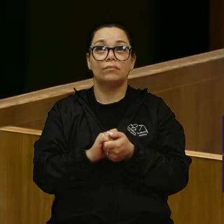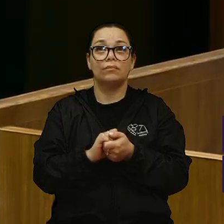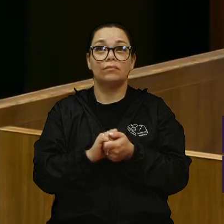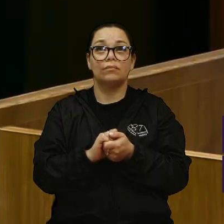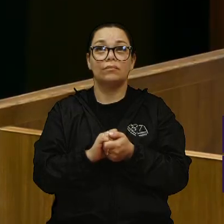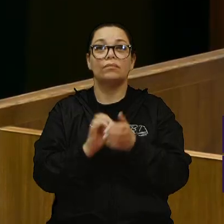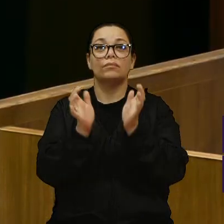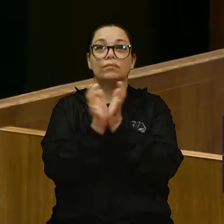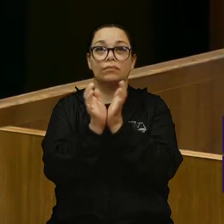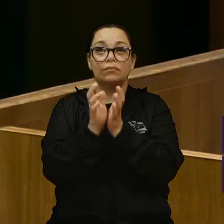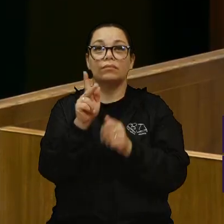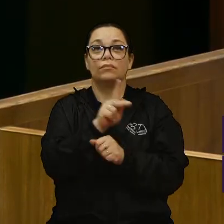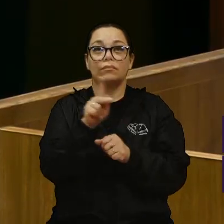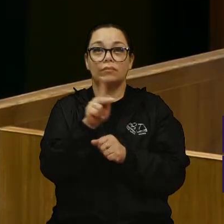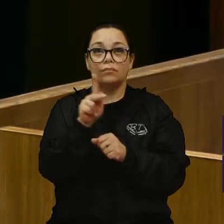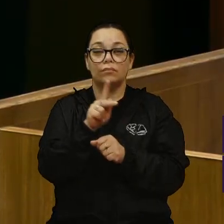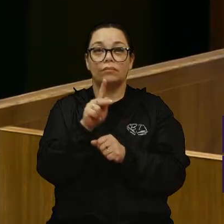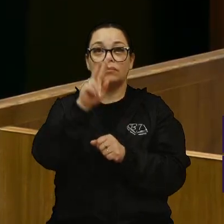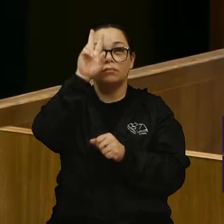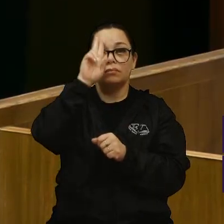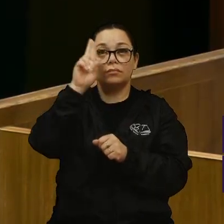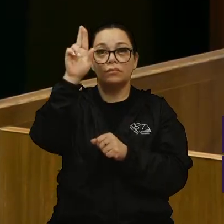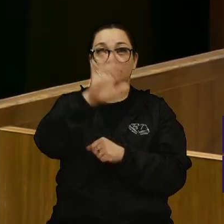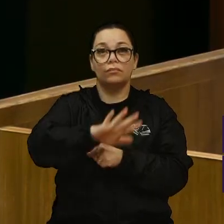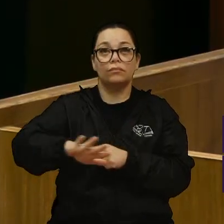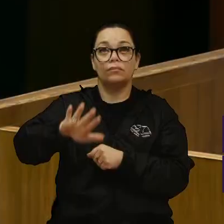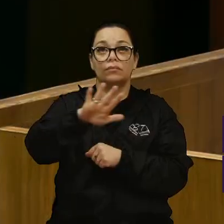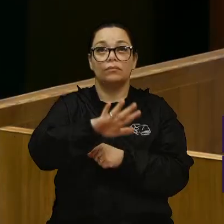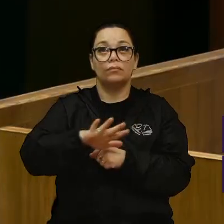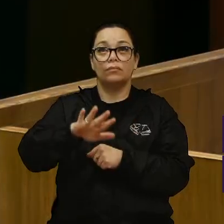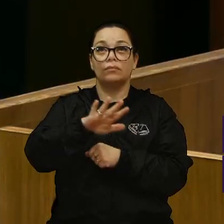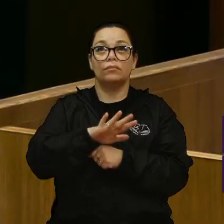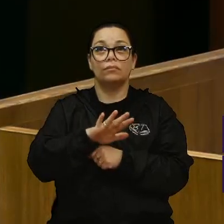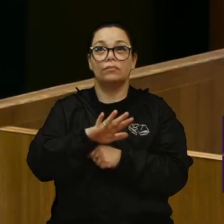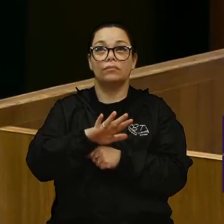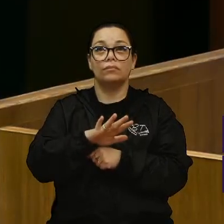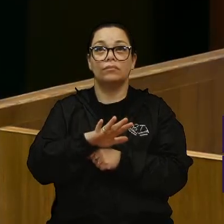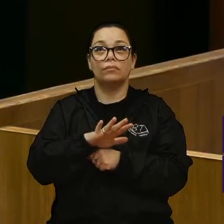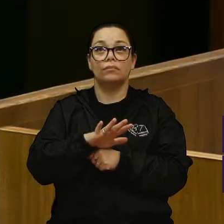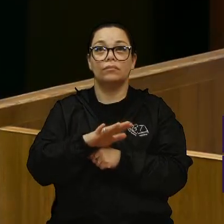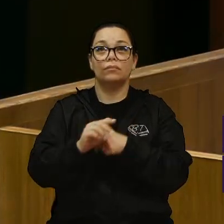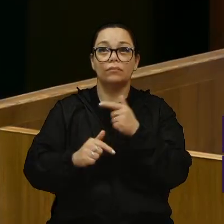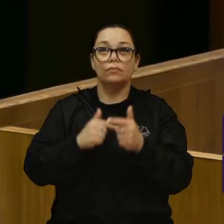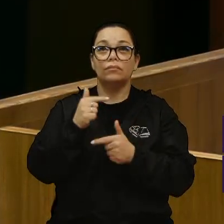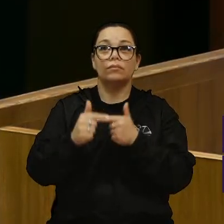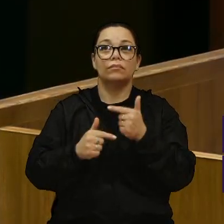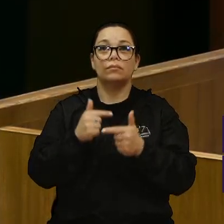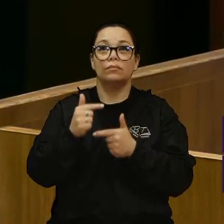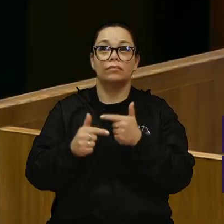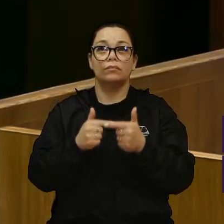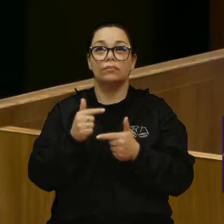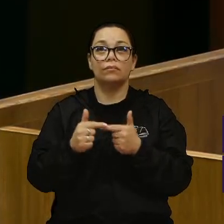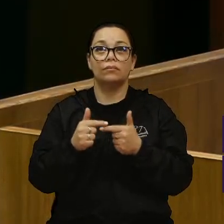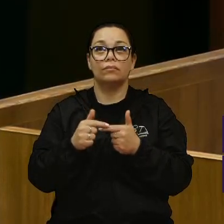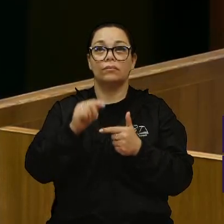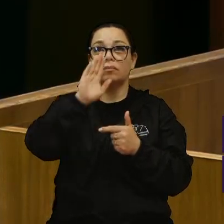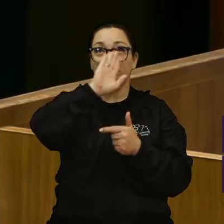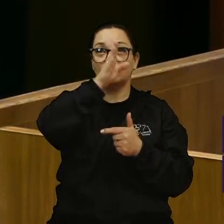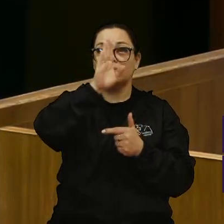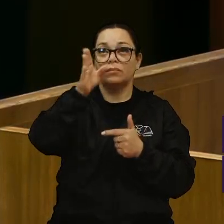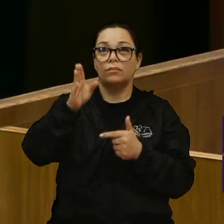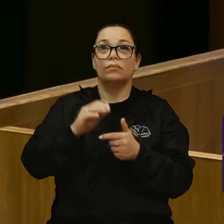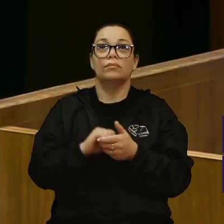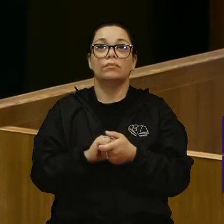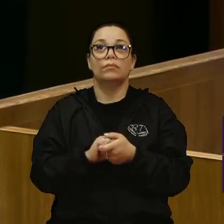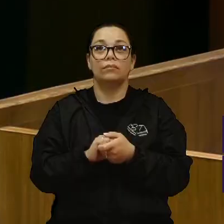Colegas professores, de diretores das áreas com as quais eu trabalho mais diretamente, que